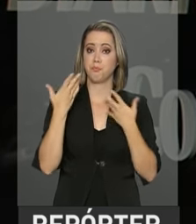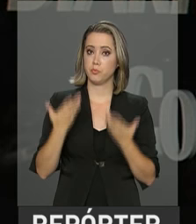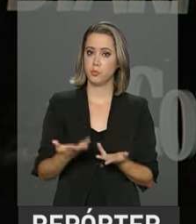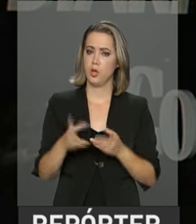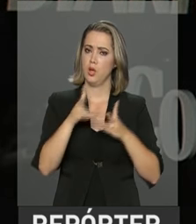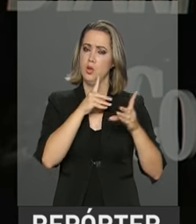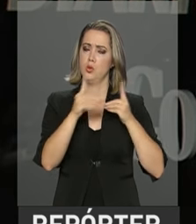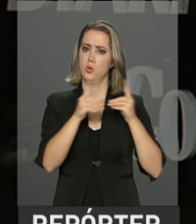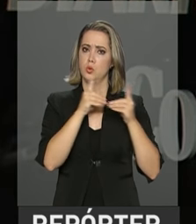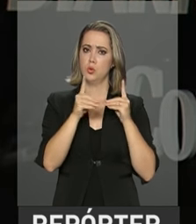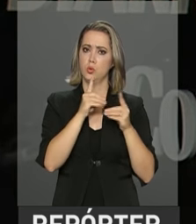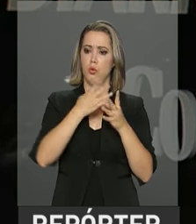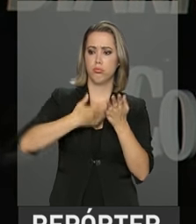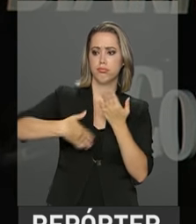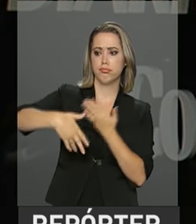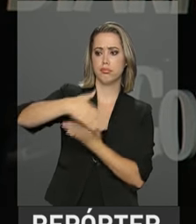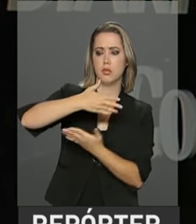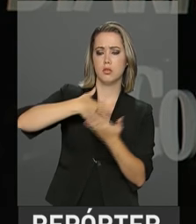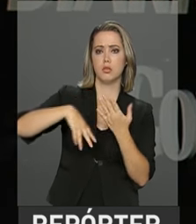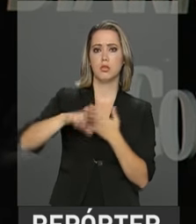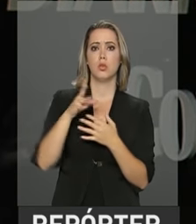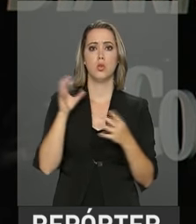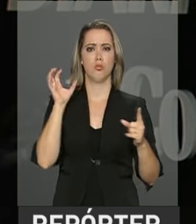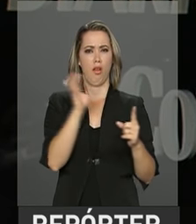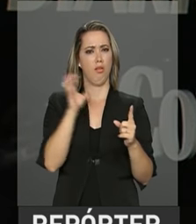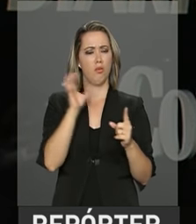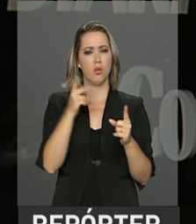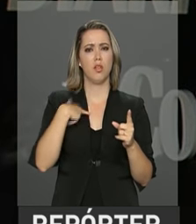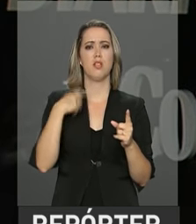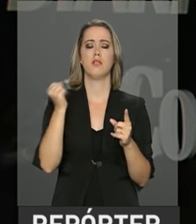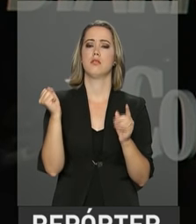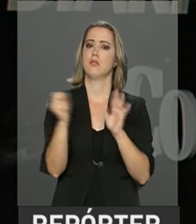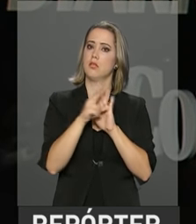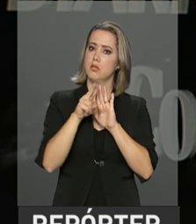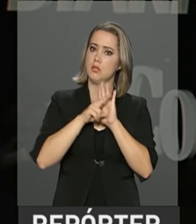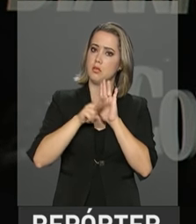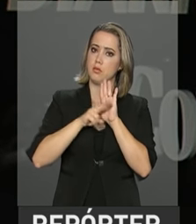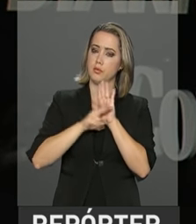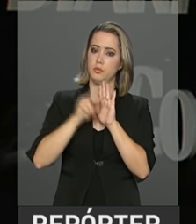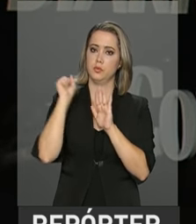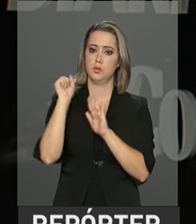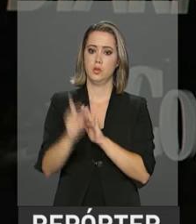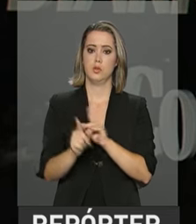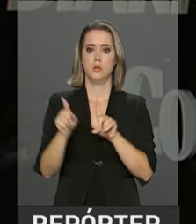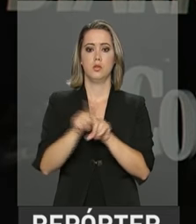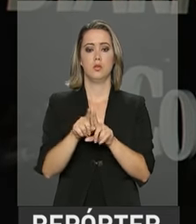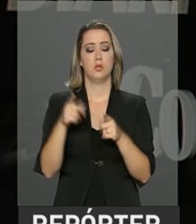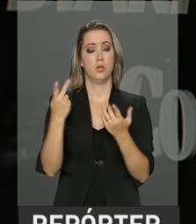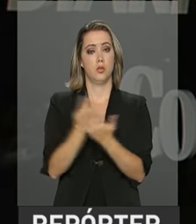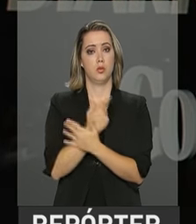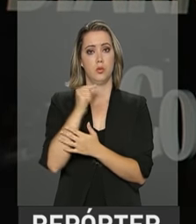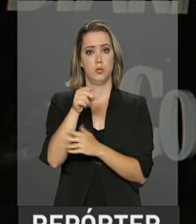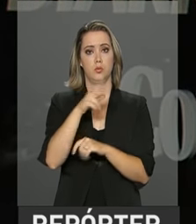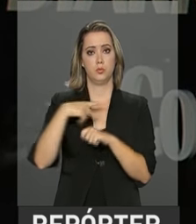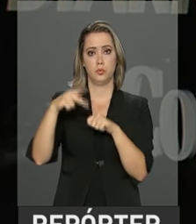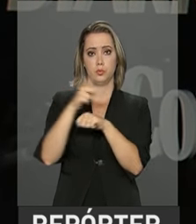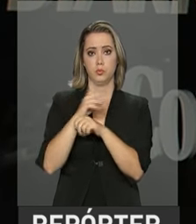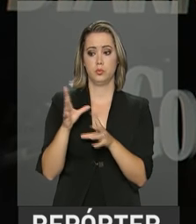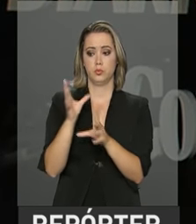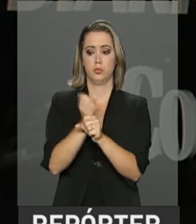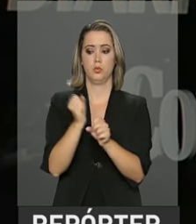os debates giram em torno dos impactos que a reforma da Previdência pode ter no país, nas contas públicas